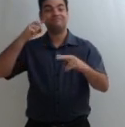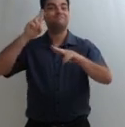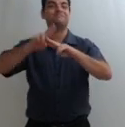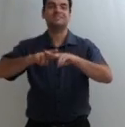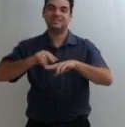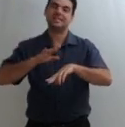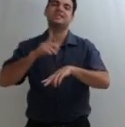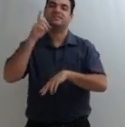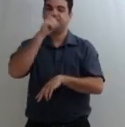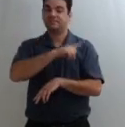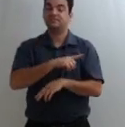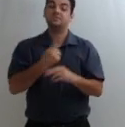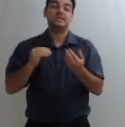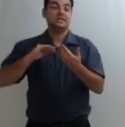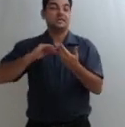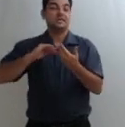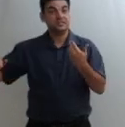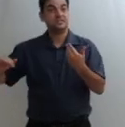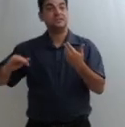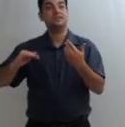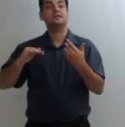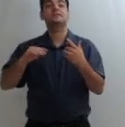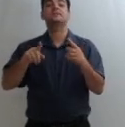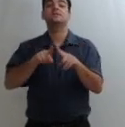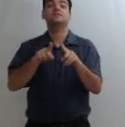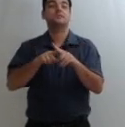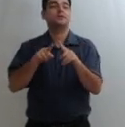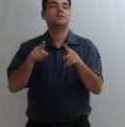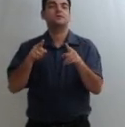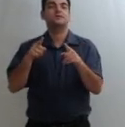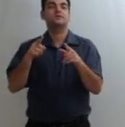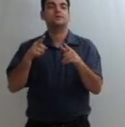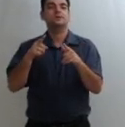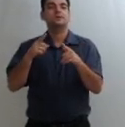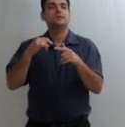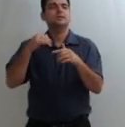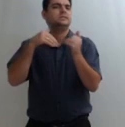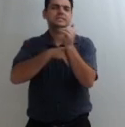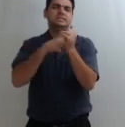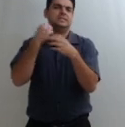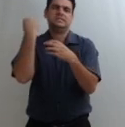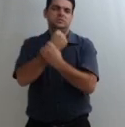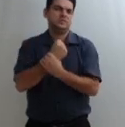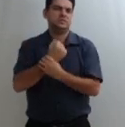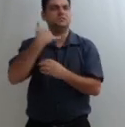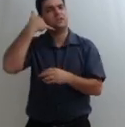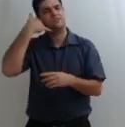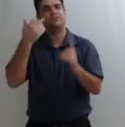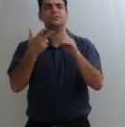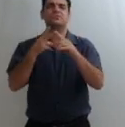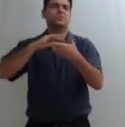de afastamento do sigilo de dados telemáticos e informáticos,